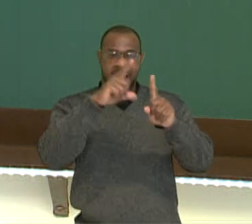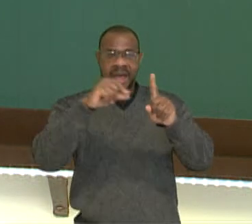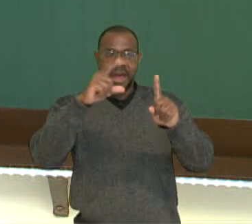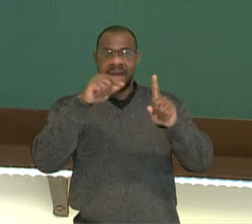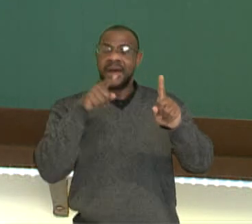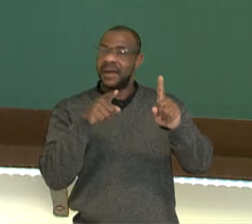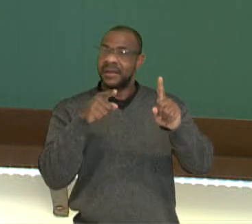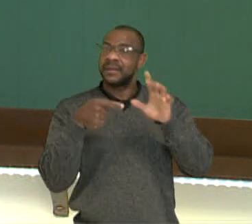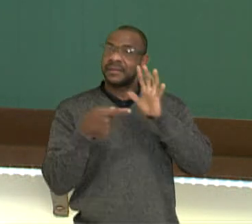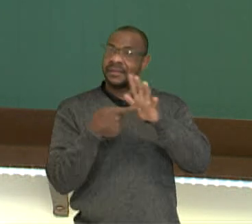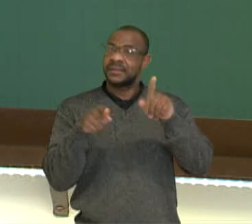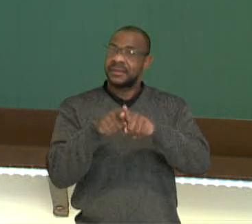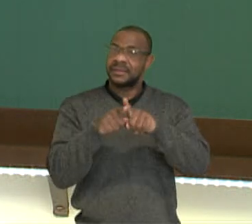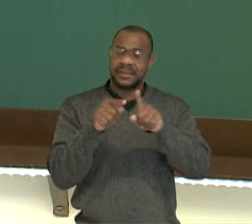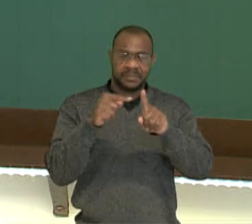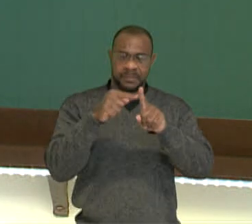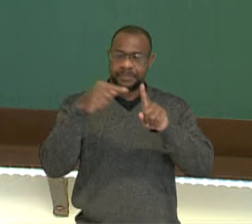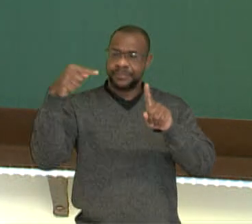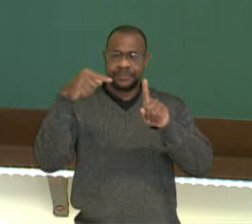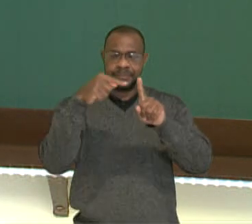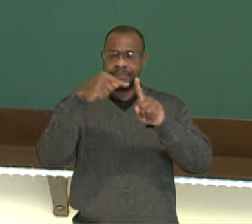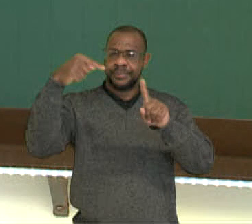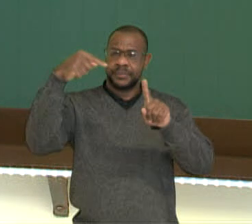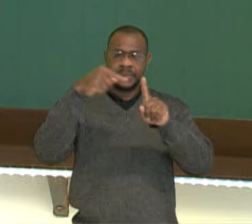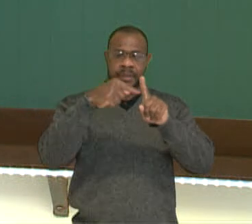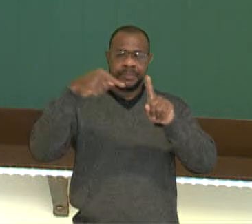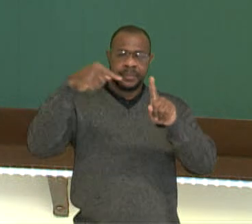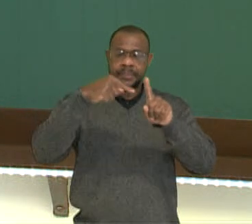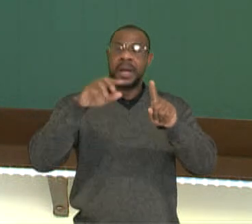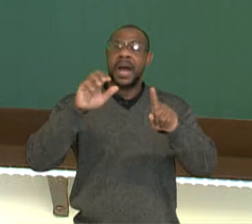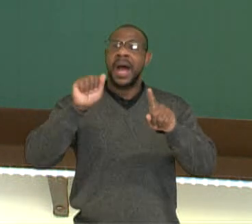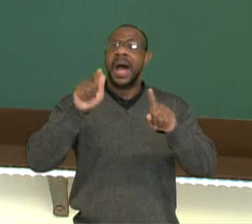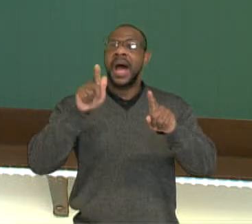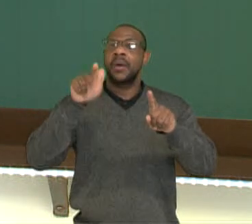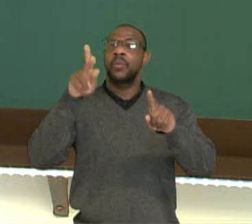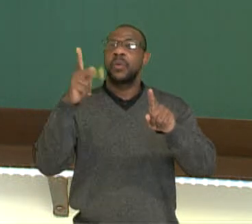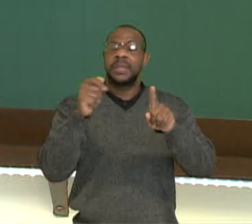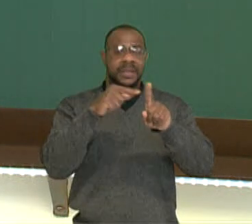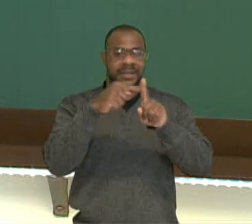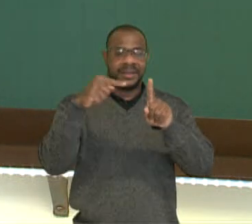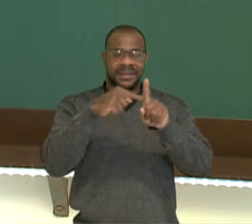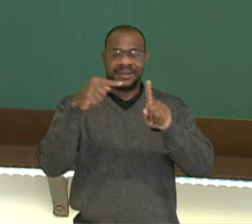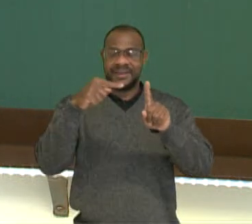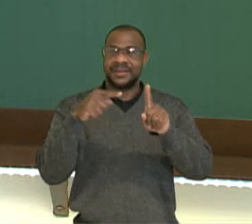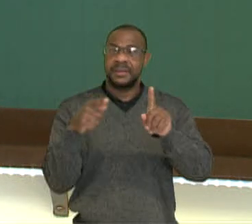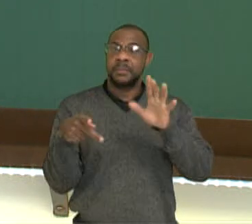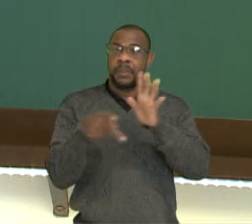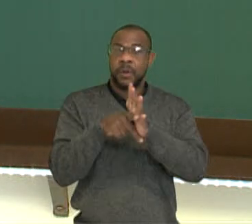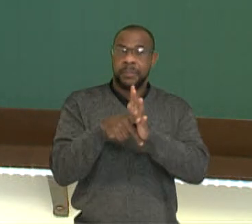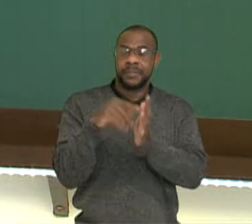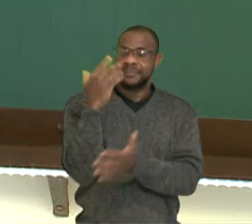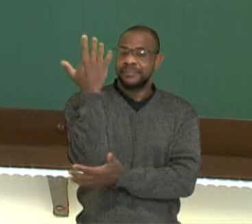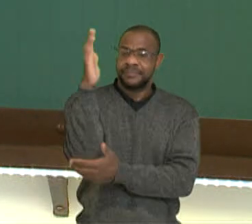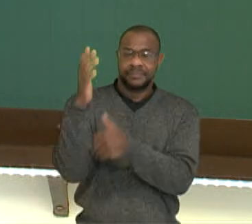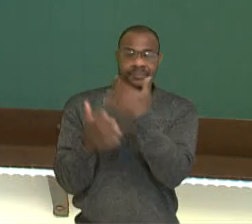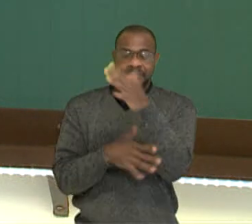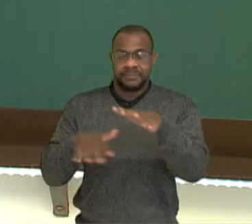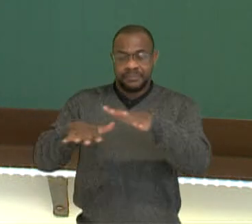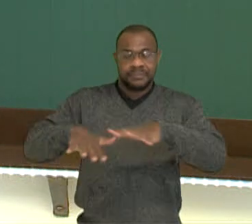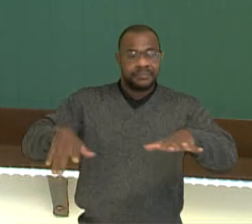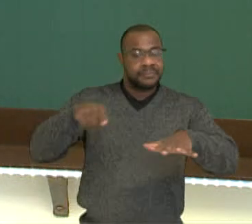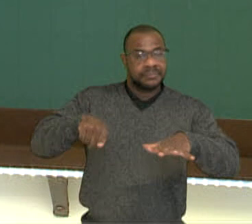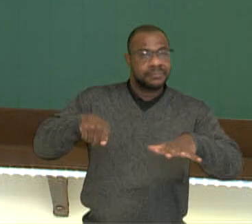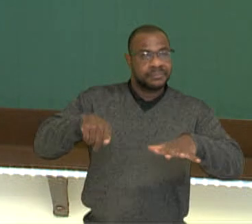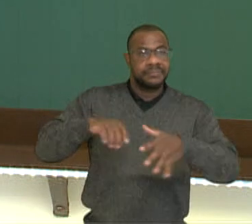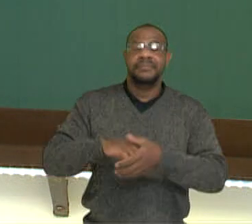utilizamos também são em formato de agulhas. Isto porque é um tipo de árvore proveniente do hemisfério norte e é um tipo de árvore